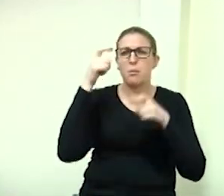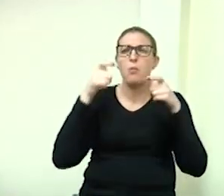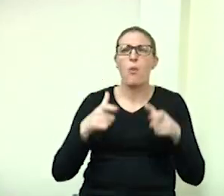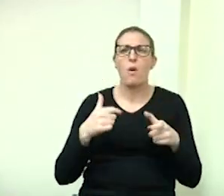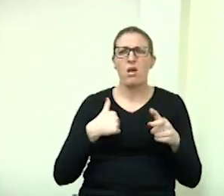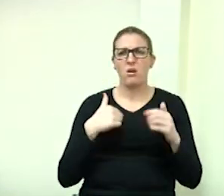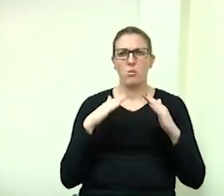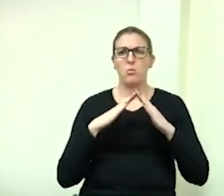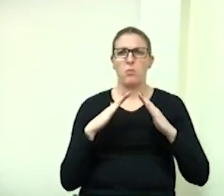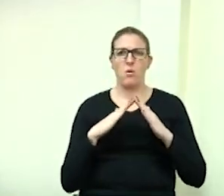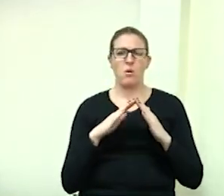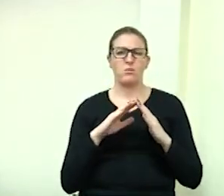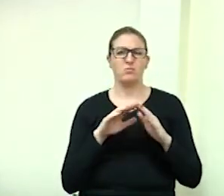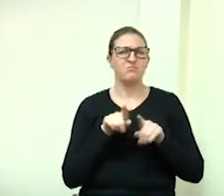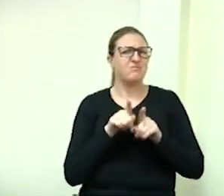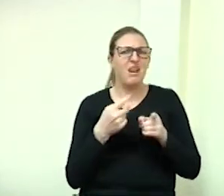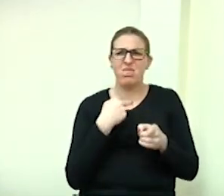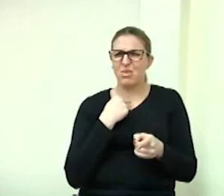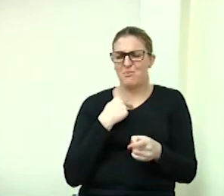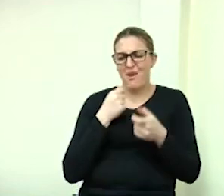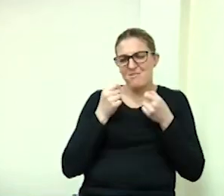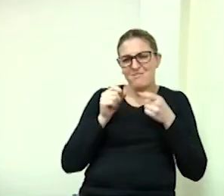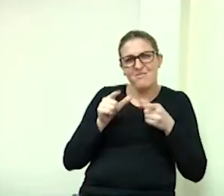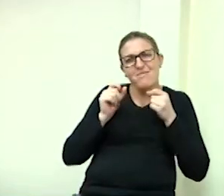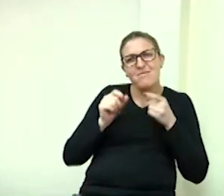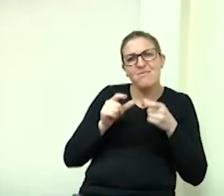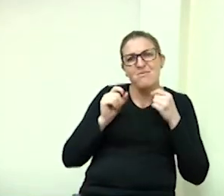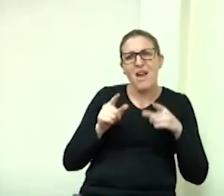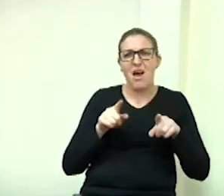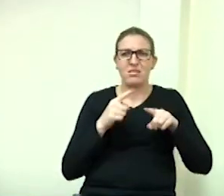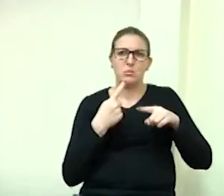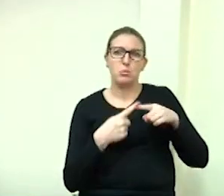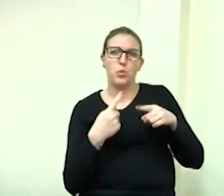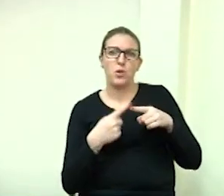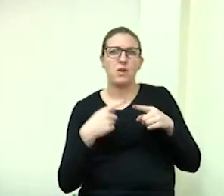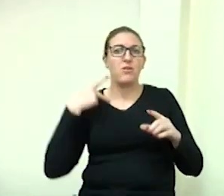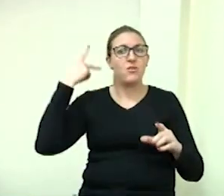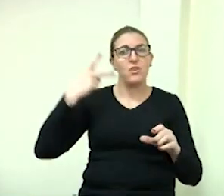porque o vereador foi comunista o PP não quer